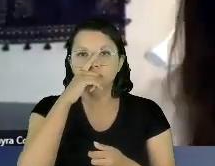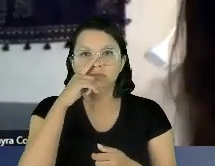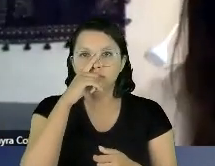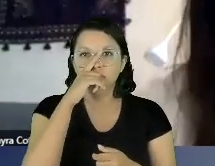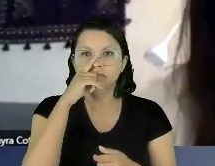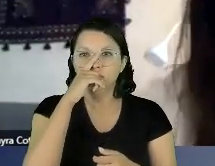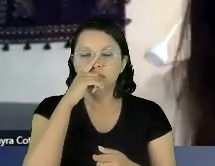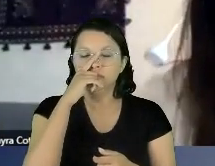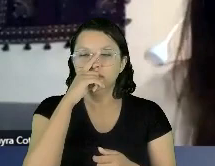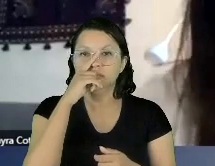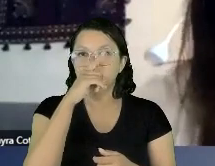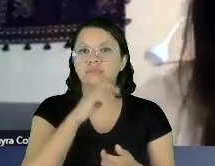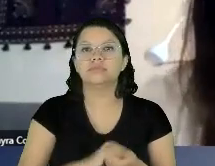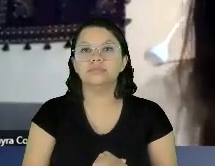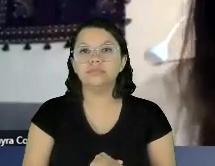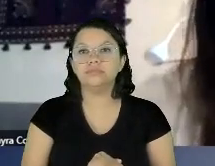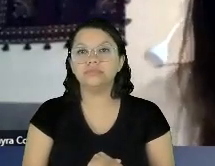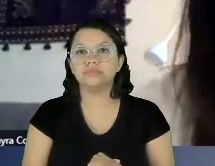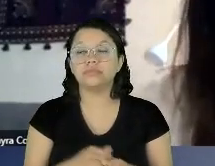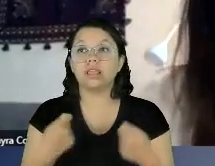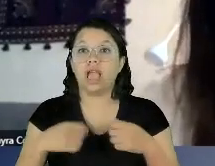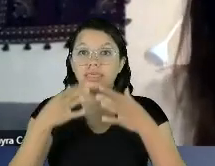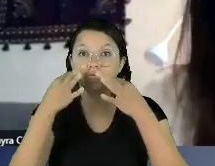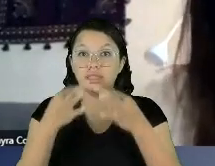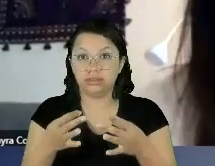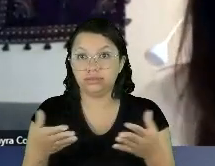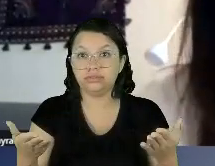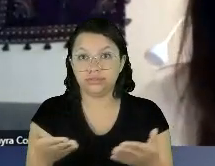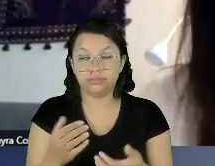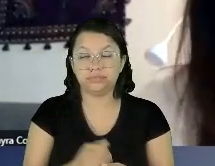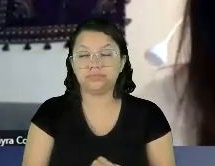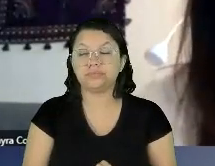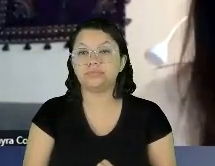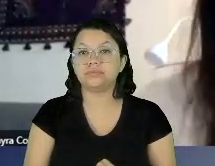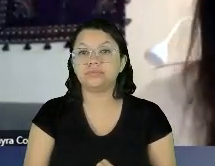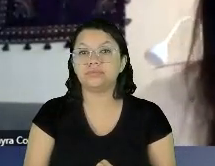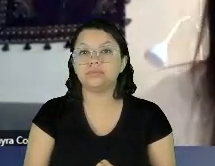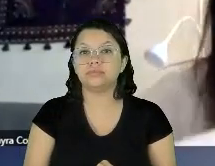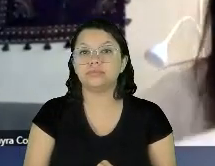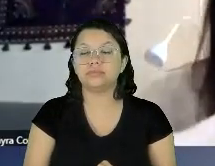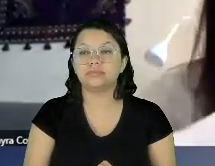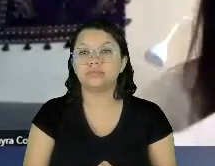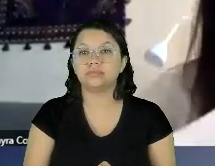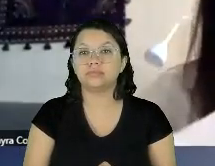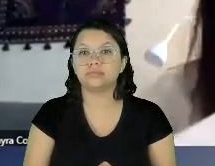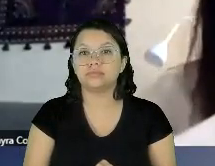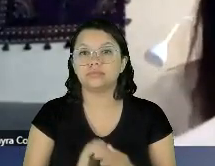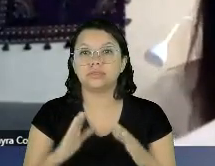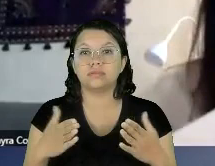corre o risco, e precisamos estar atentas a isso,